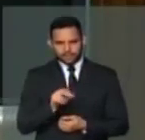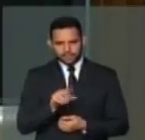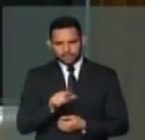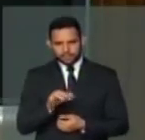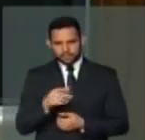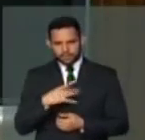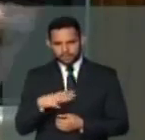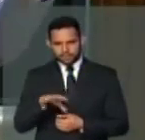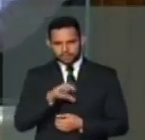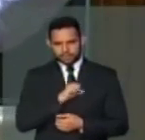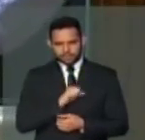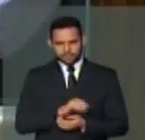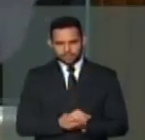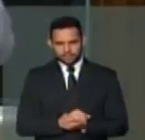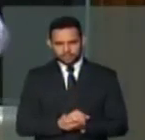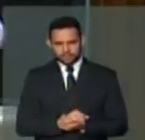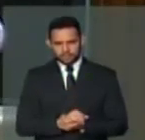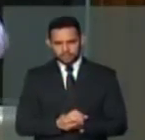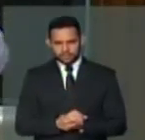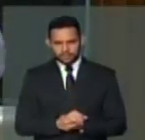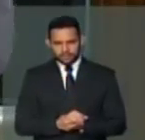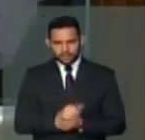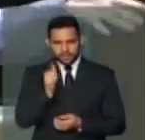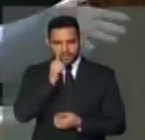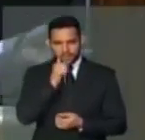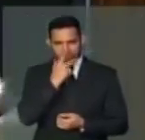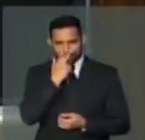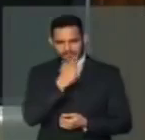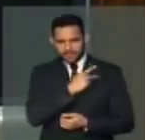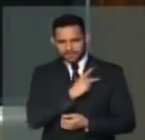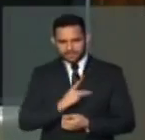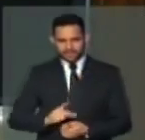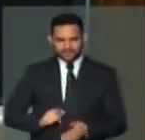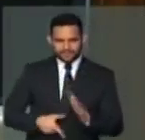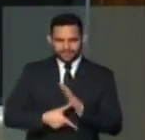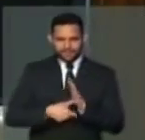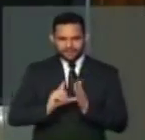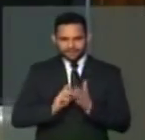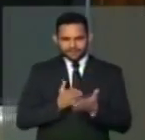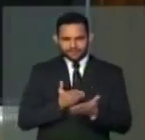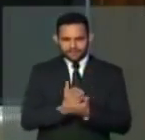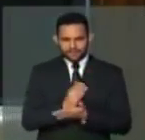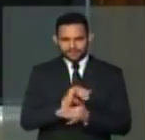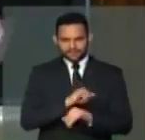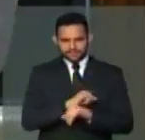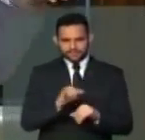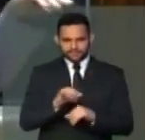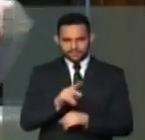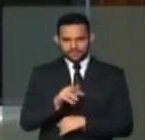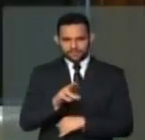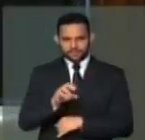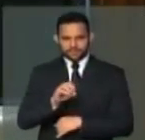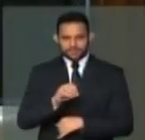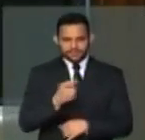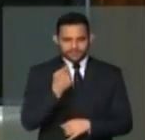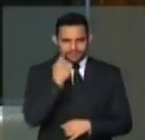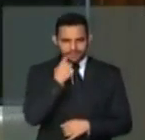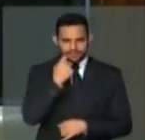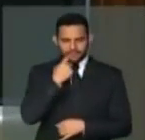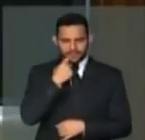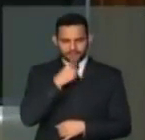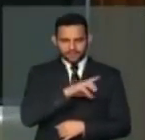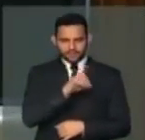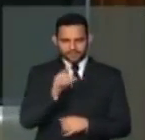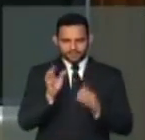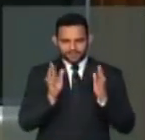assume a presidência. A mulher já começa a presidir, antes de aprovar o dispositivo constitucional, nessa sexta-feira, dia